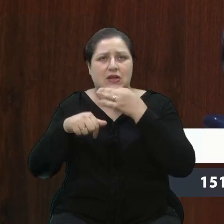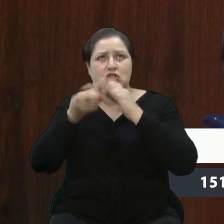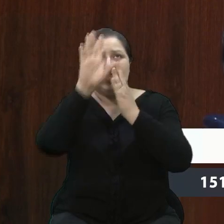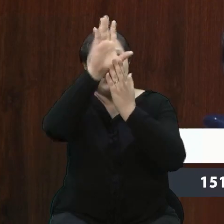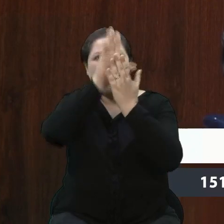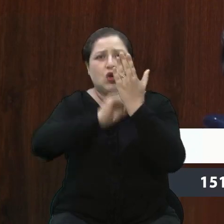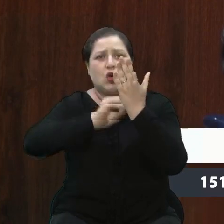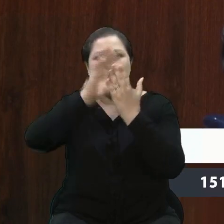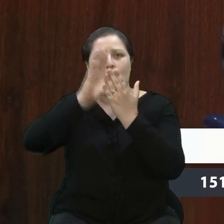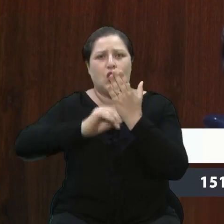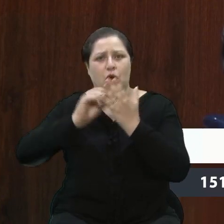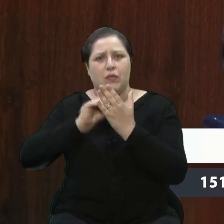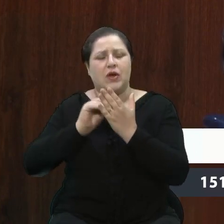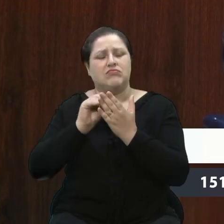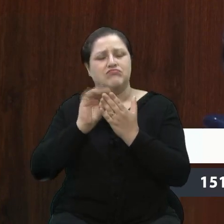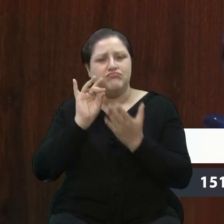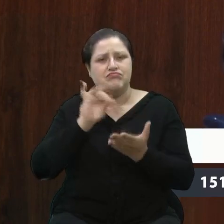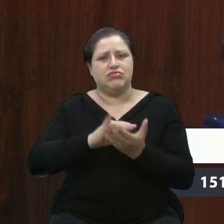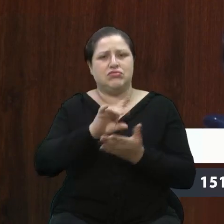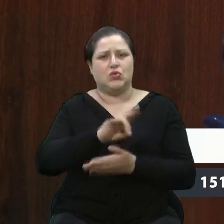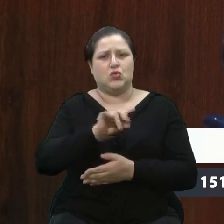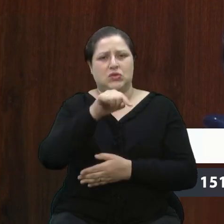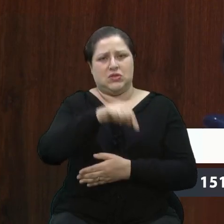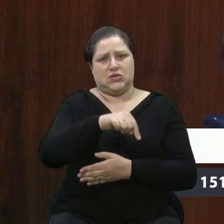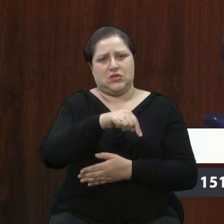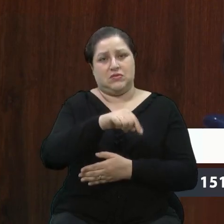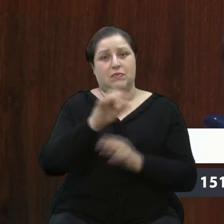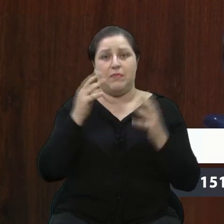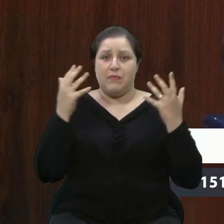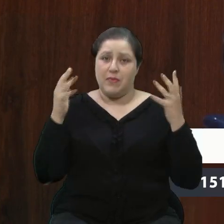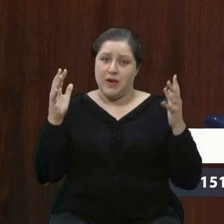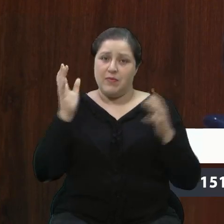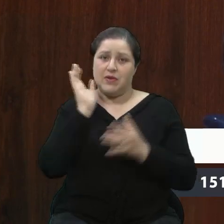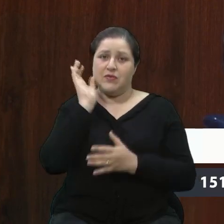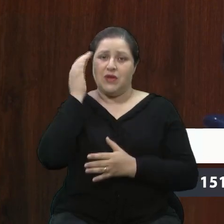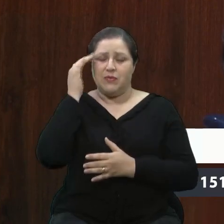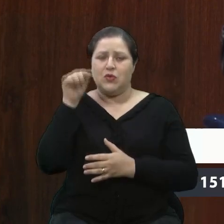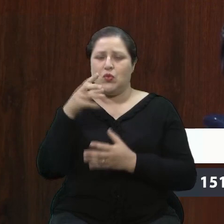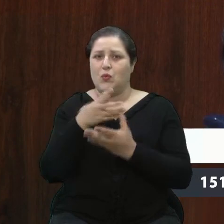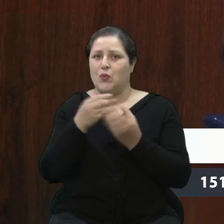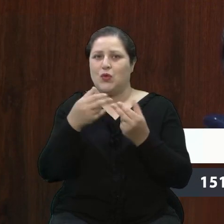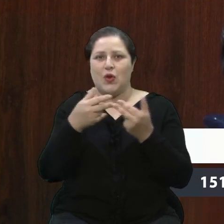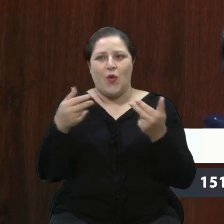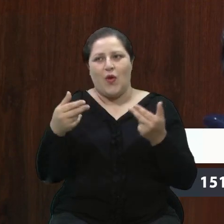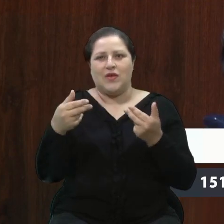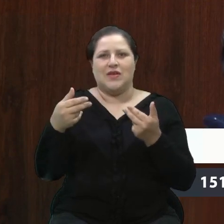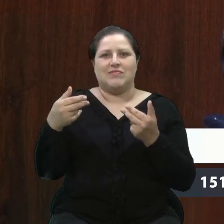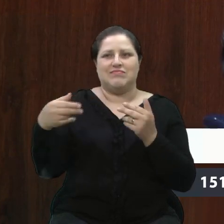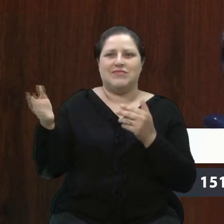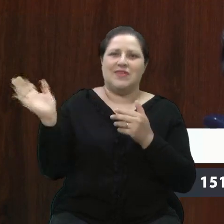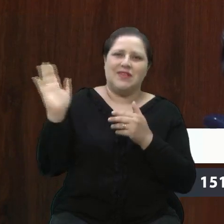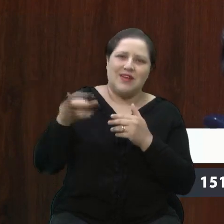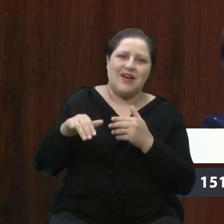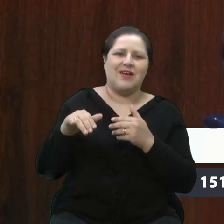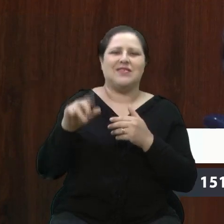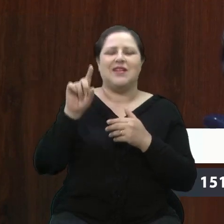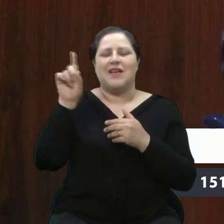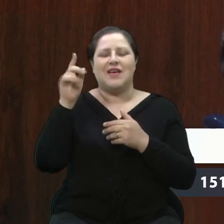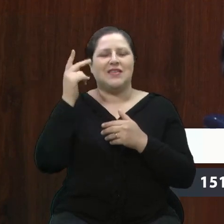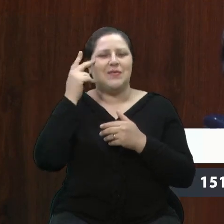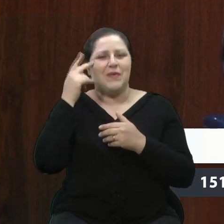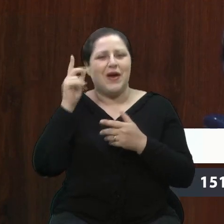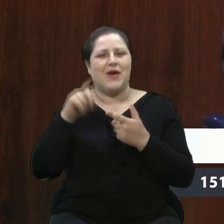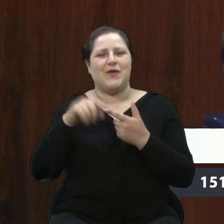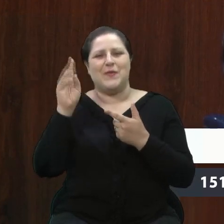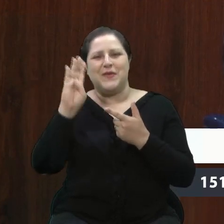vejo, vereador Felipe, parabéns, mais algumas coisas que o senhor tem trazido, não só de São Paulo, do Brasil, né?